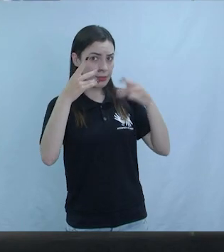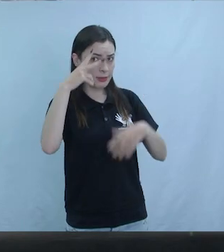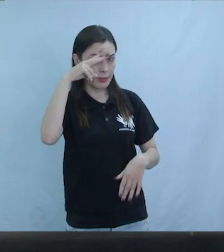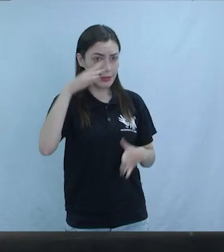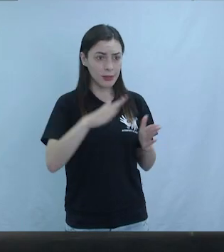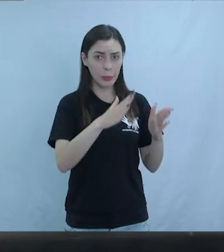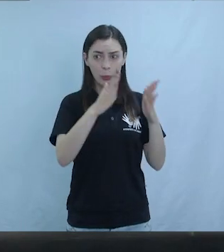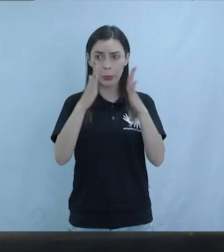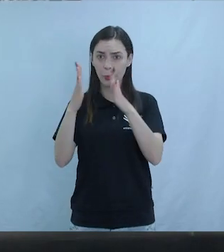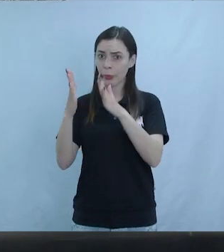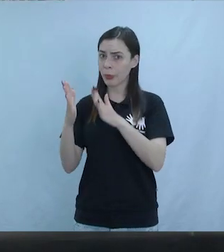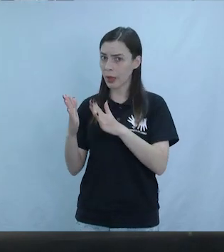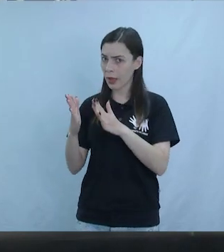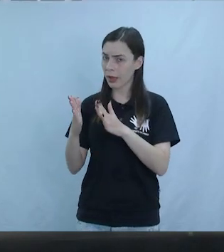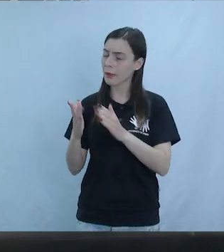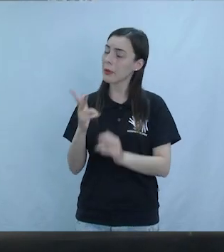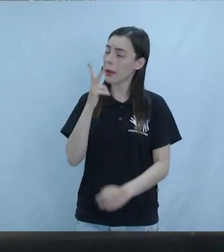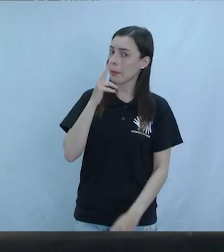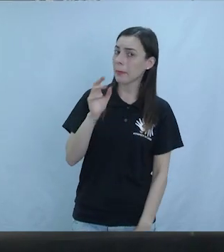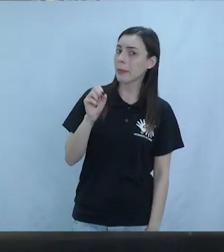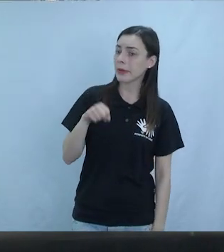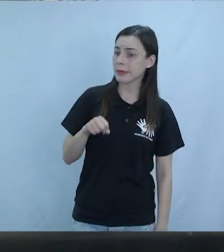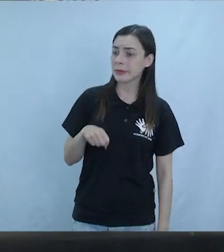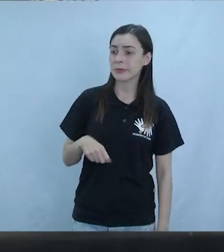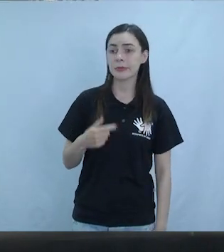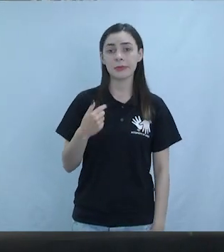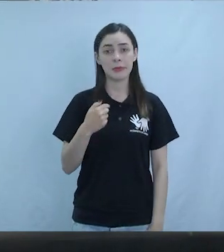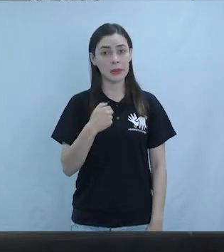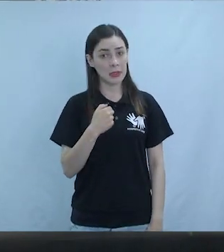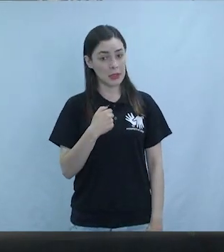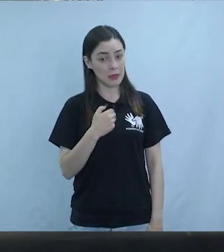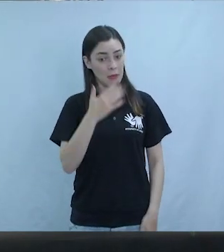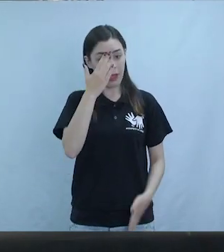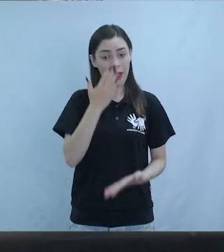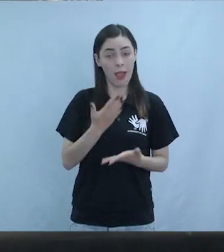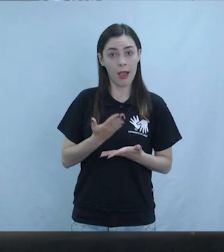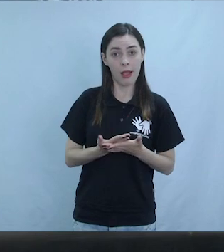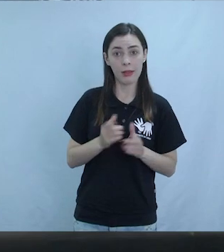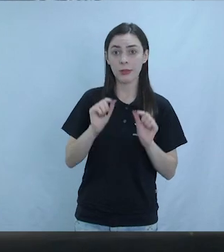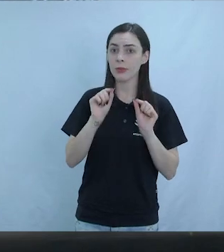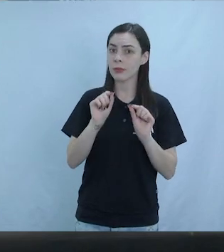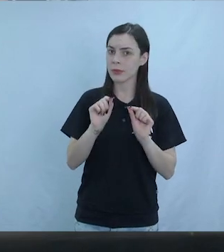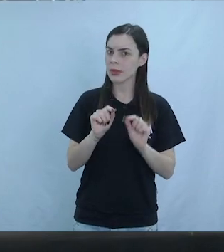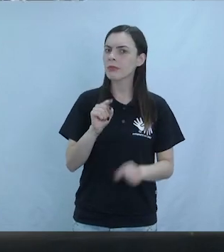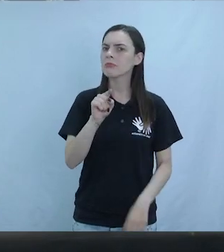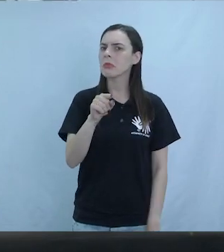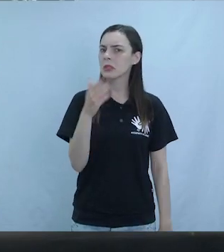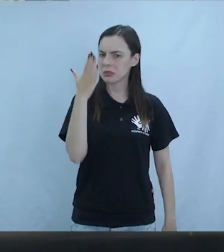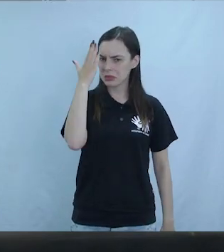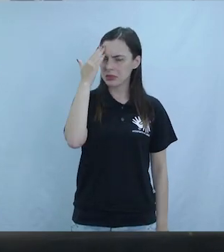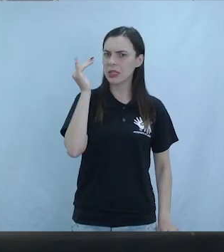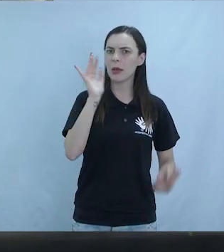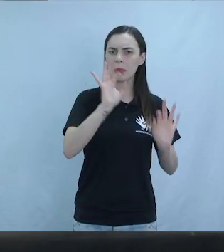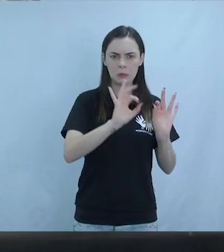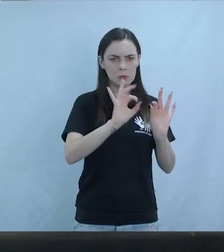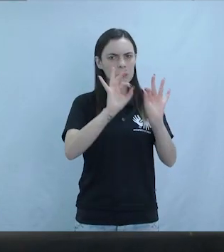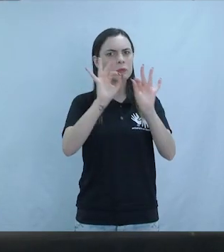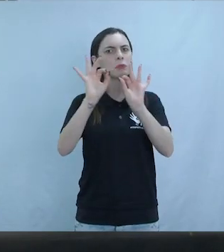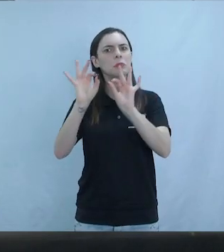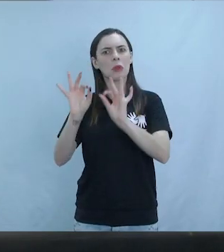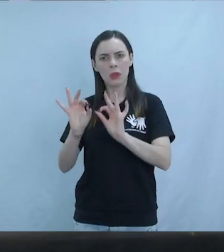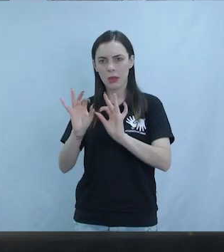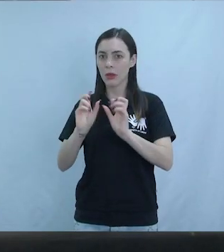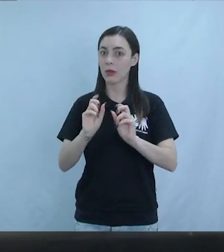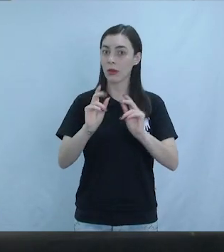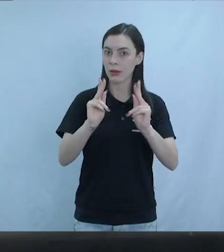Isso mesmo, isso. Eu acho que vocês prestaram atenção. Eu tenho para mim que vocês sabem tudo da